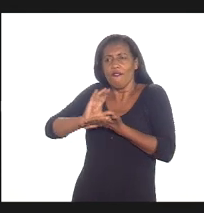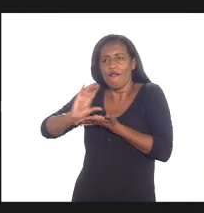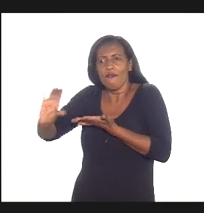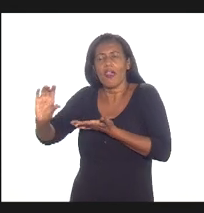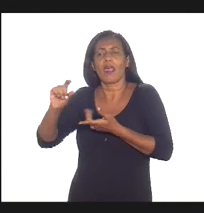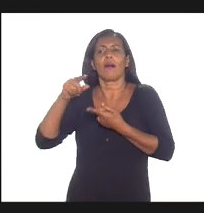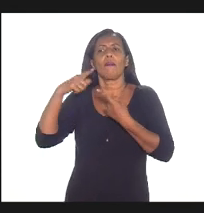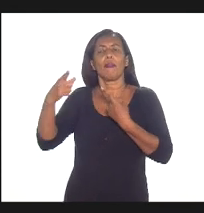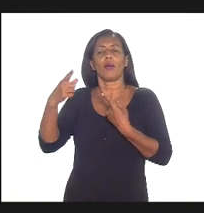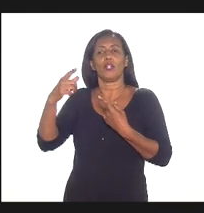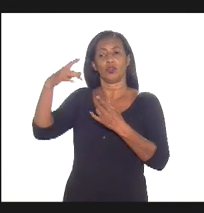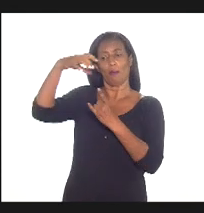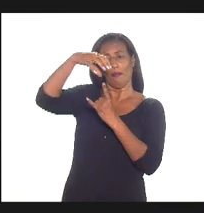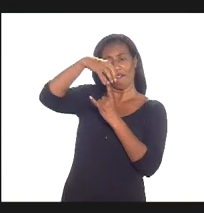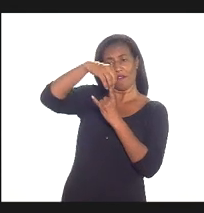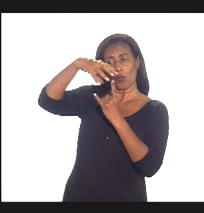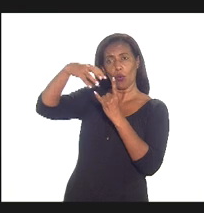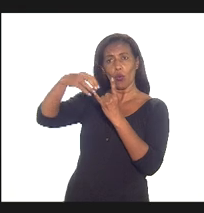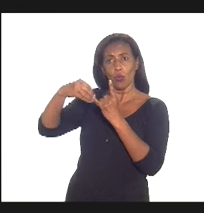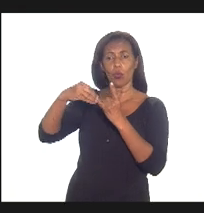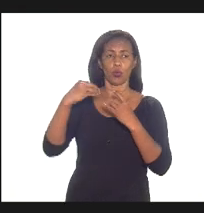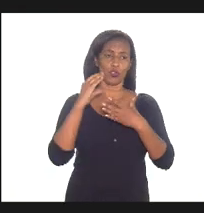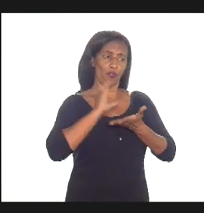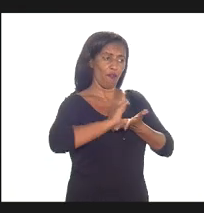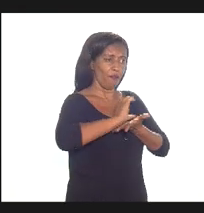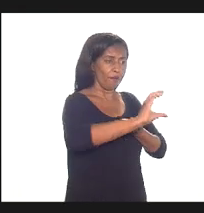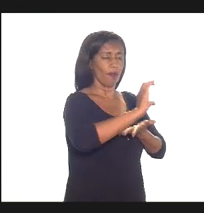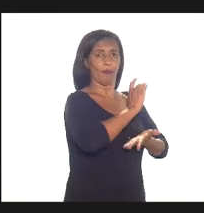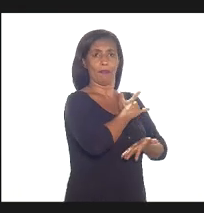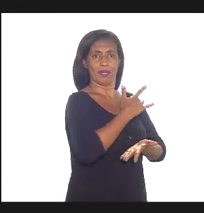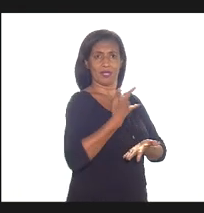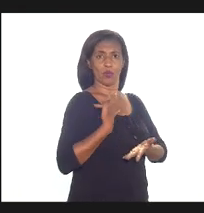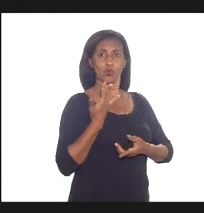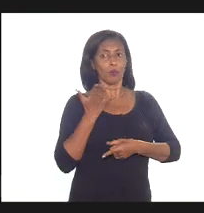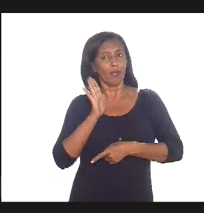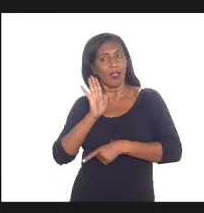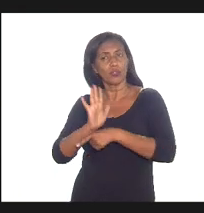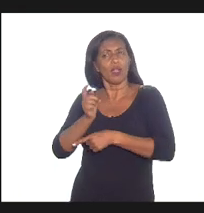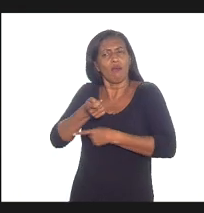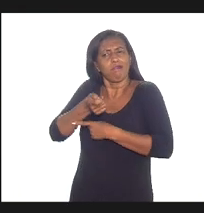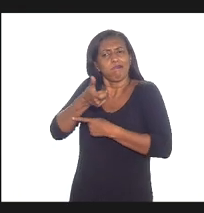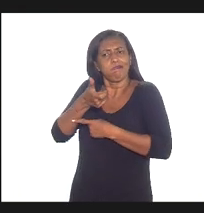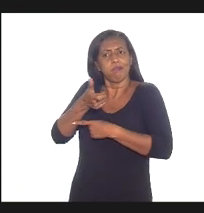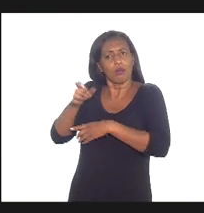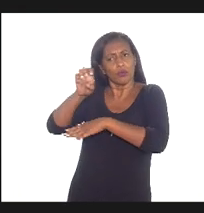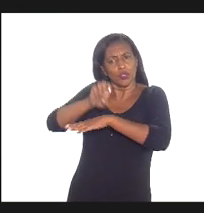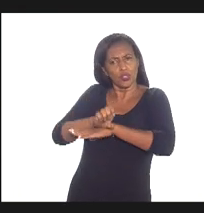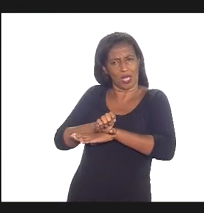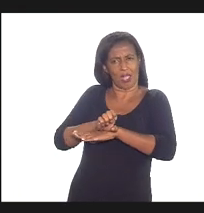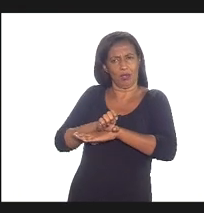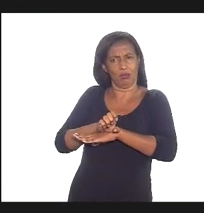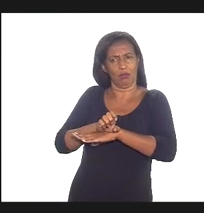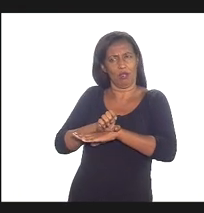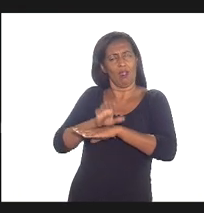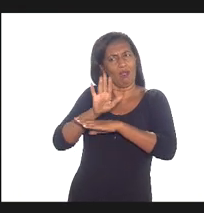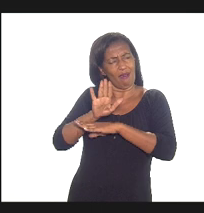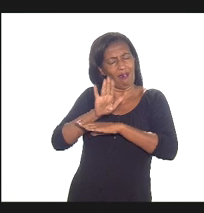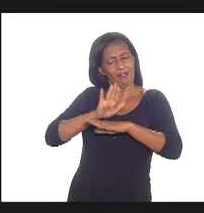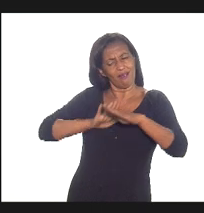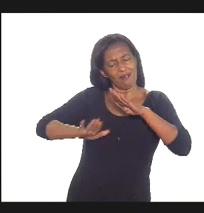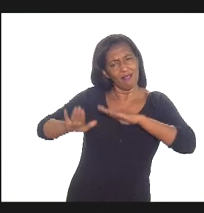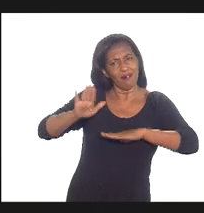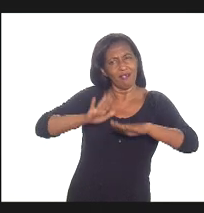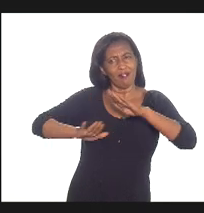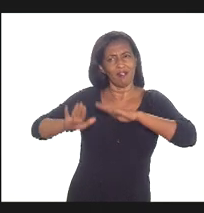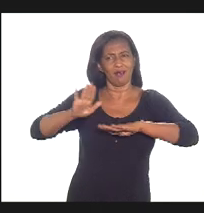recursos para a área da saúde, para tentar melhorar a situação do povo do nosso Estado. Então, é uma situação delicada, porque nós ainda não